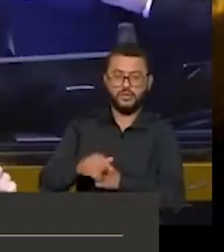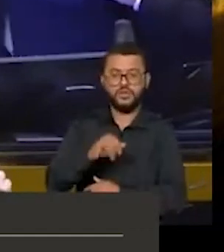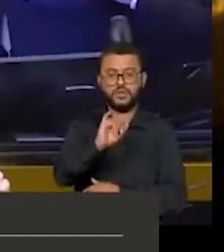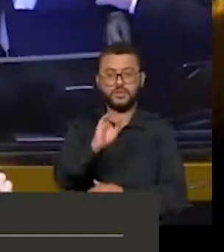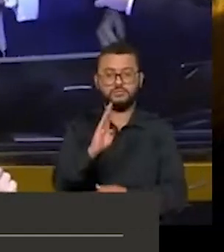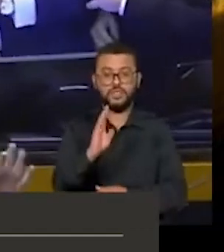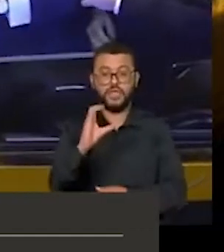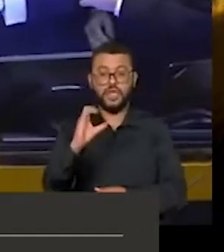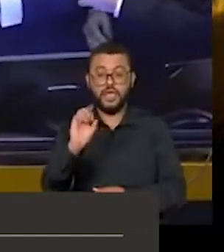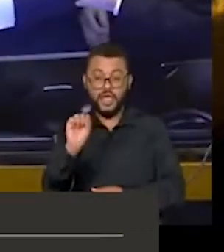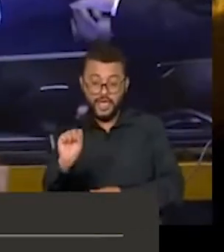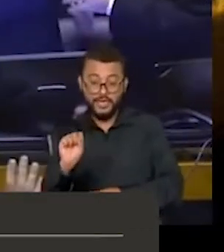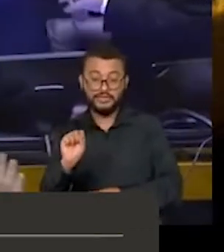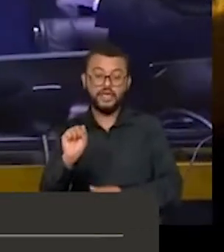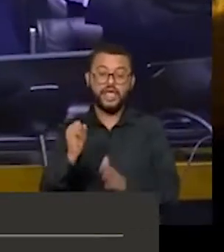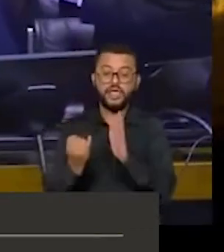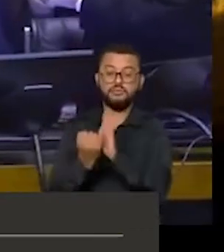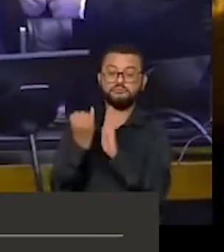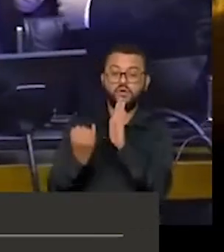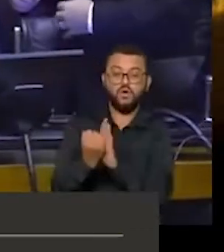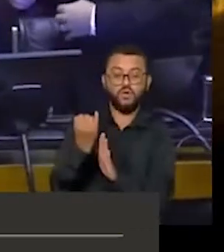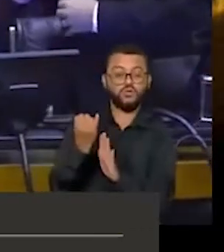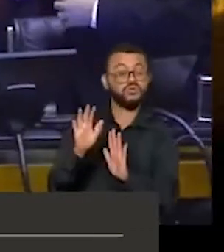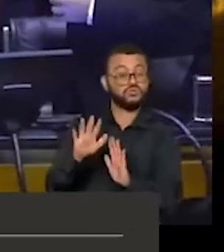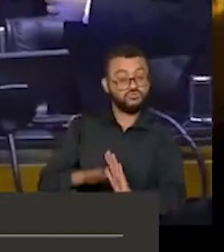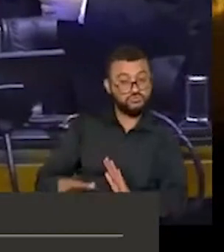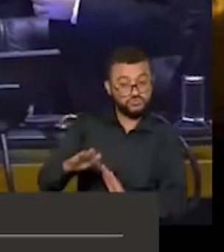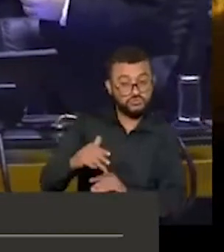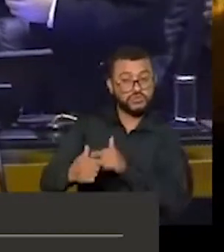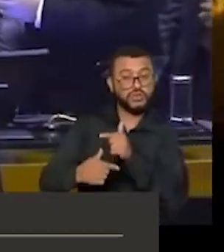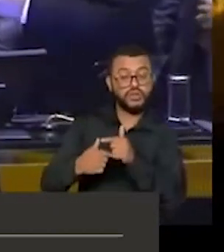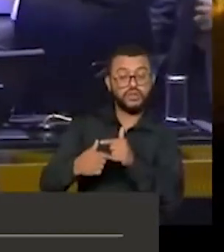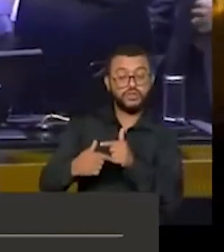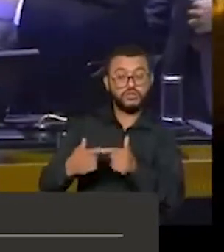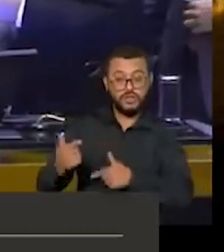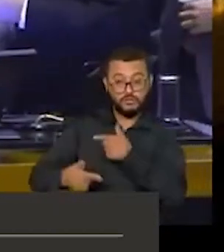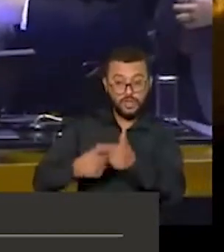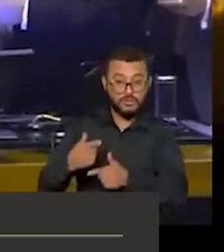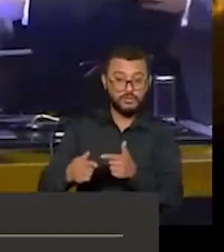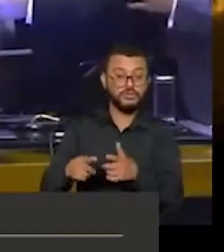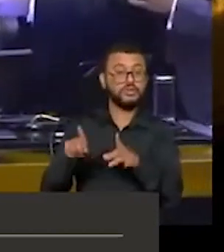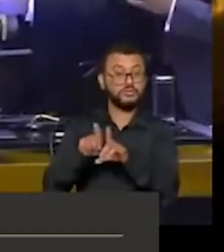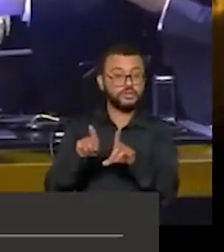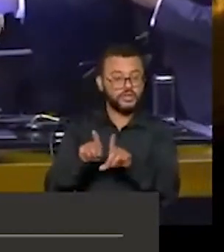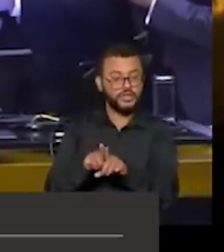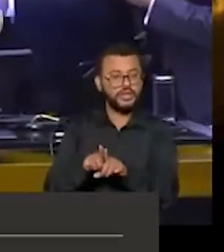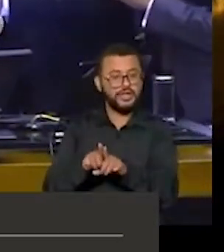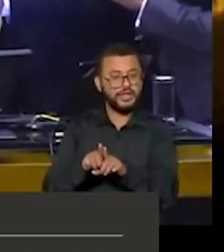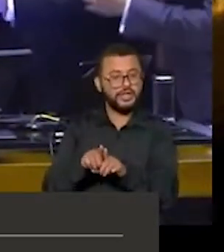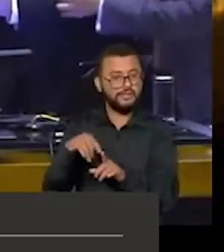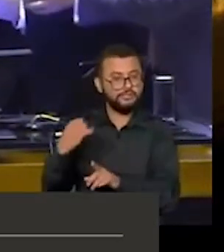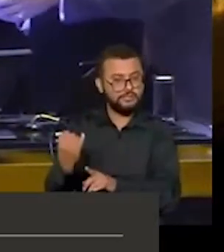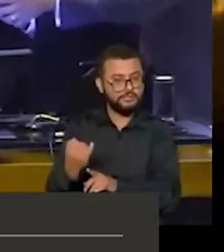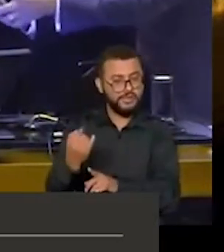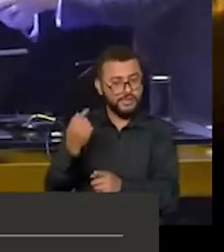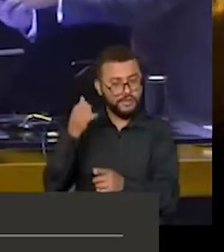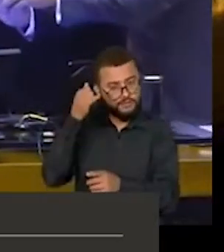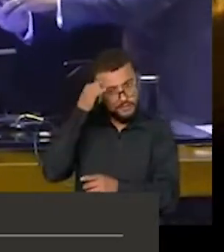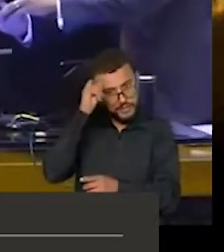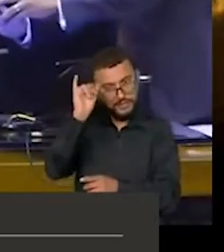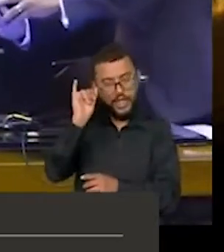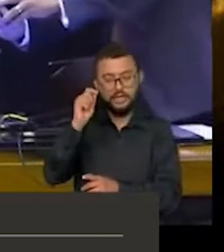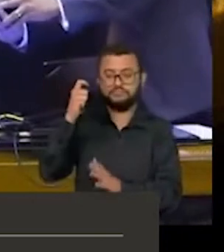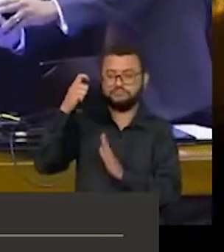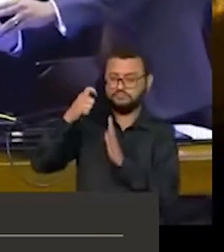errada há empresários setores que vão pagar muito mais impostos uma série de benefícios que também não estão muito claros mas tudo